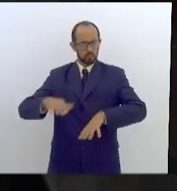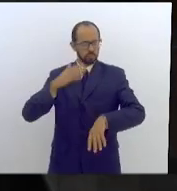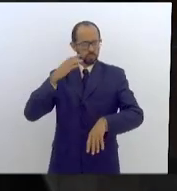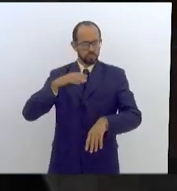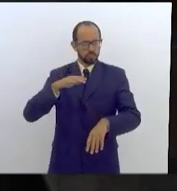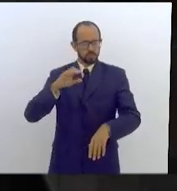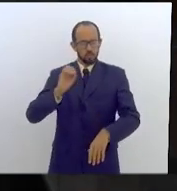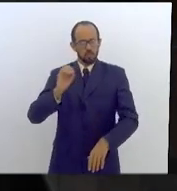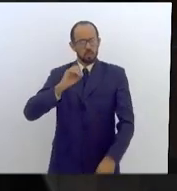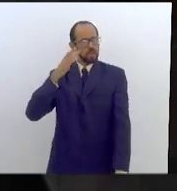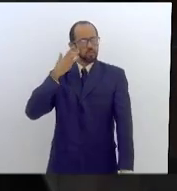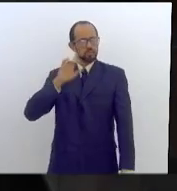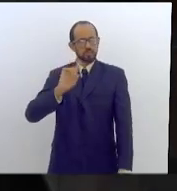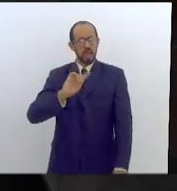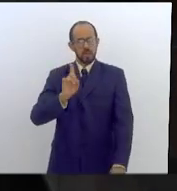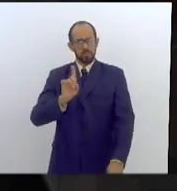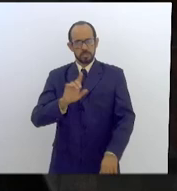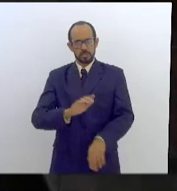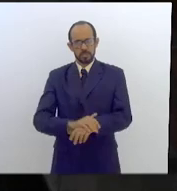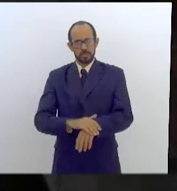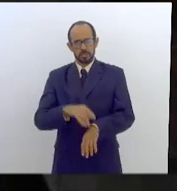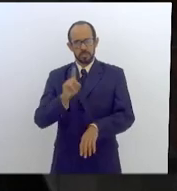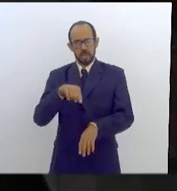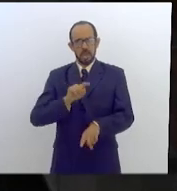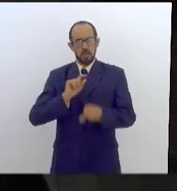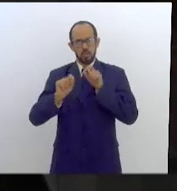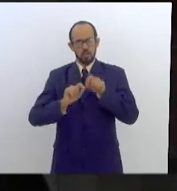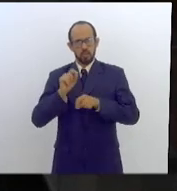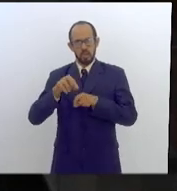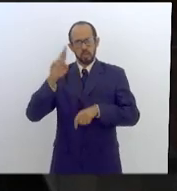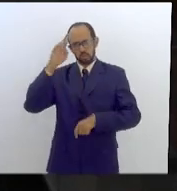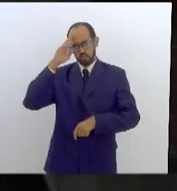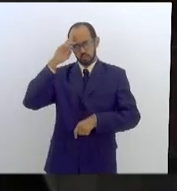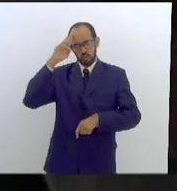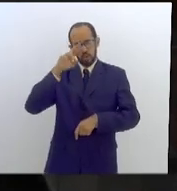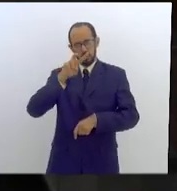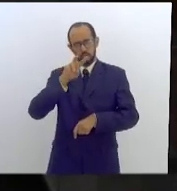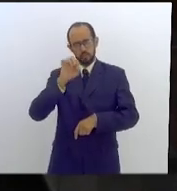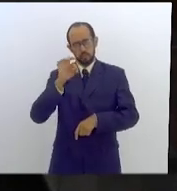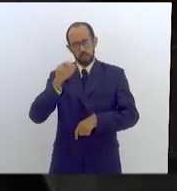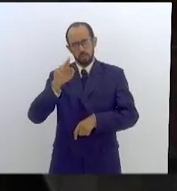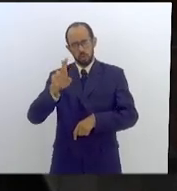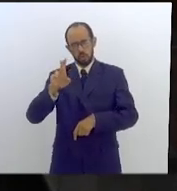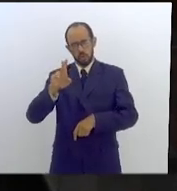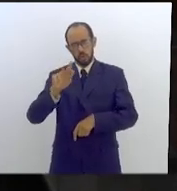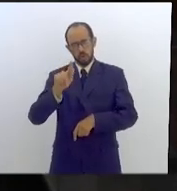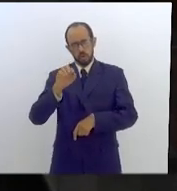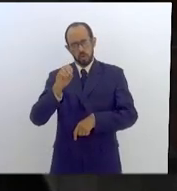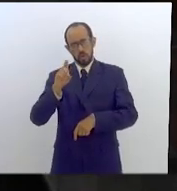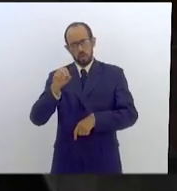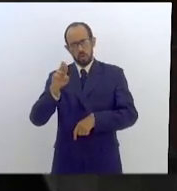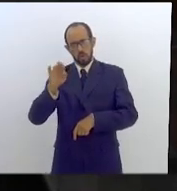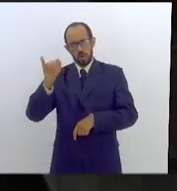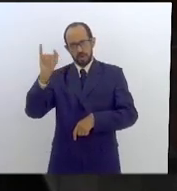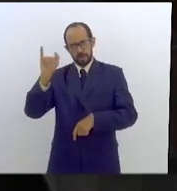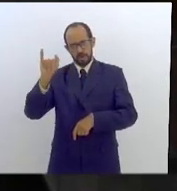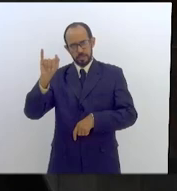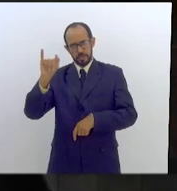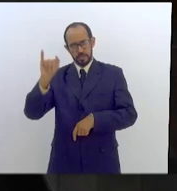lembra nem o nome não é é que é o senhor Victor Godoy né minimizou